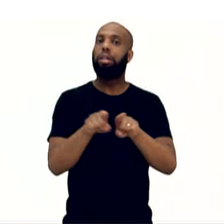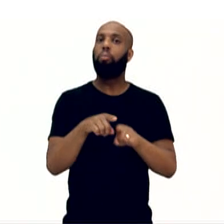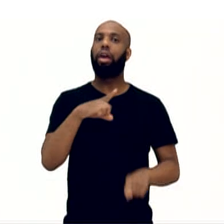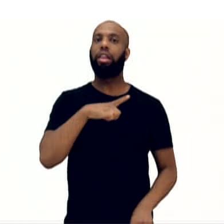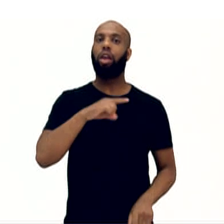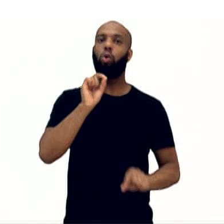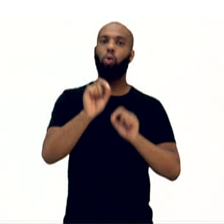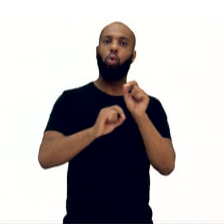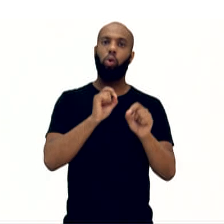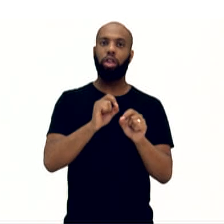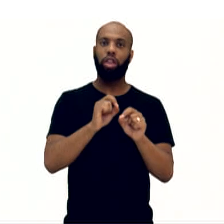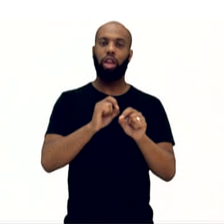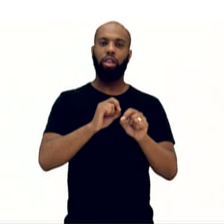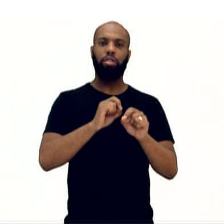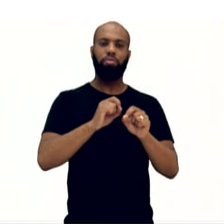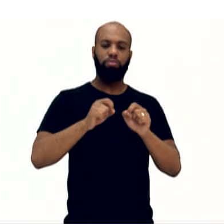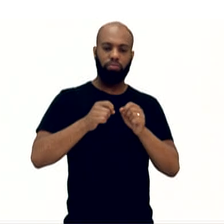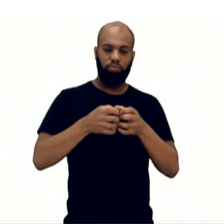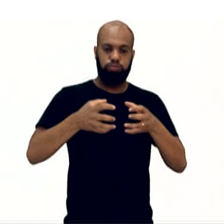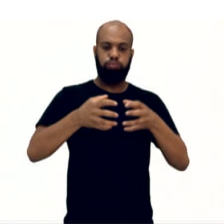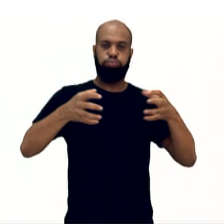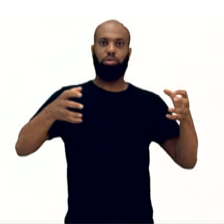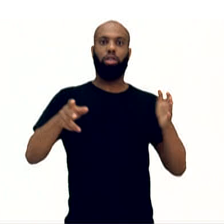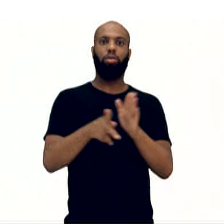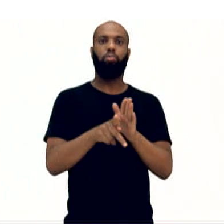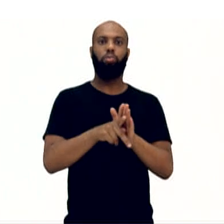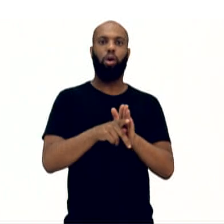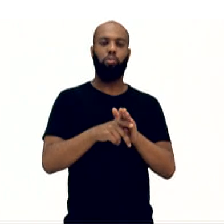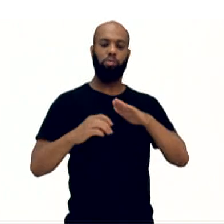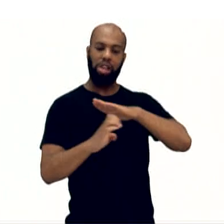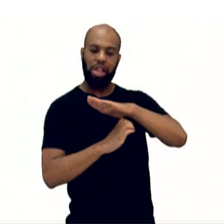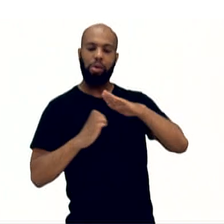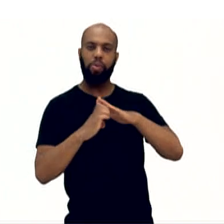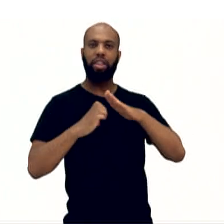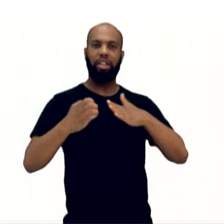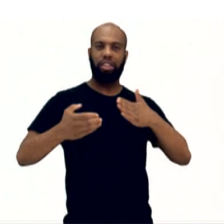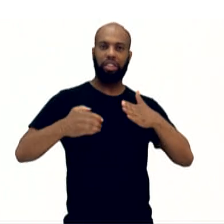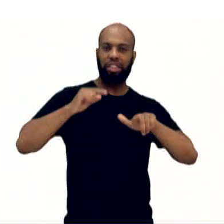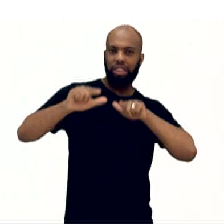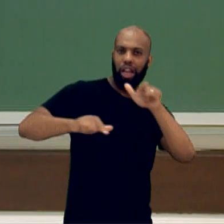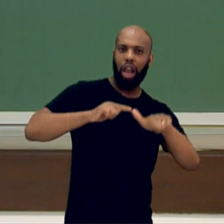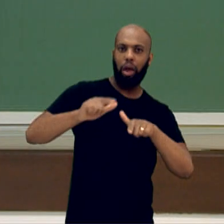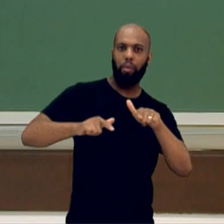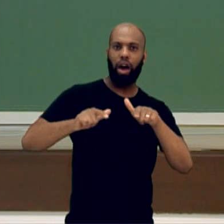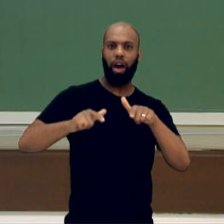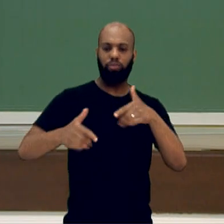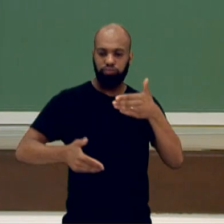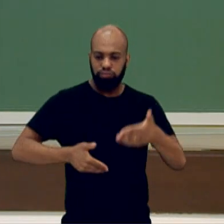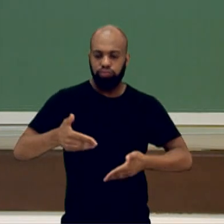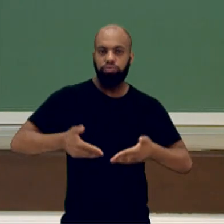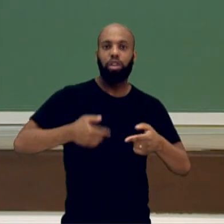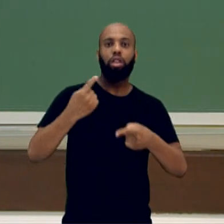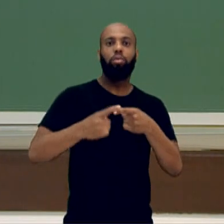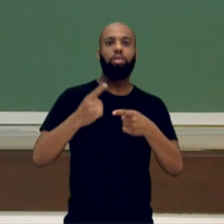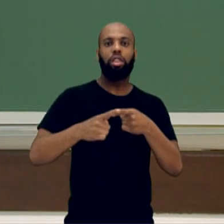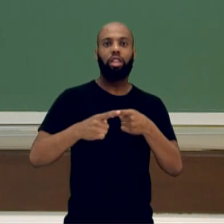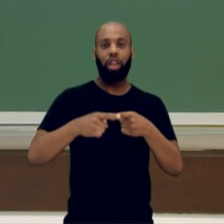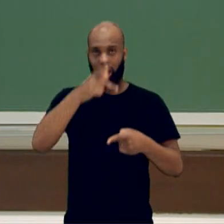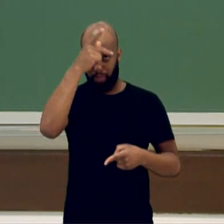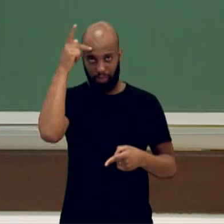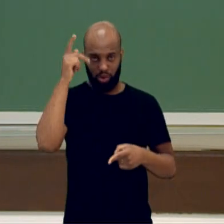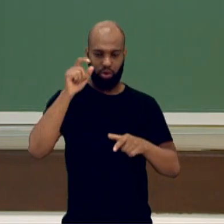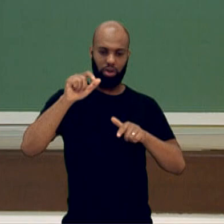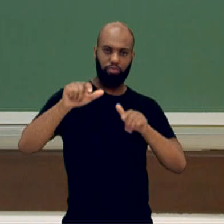a expansão do setor de serviços foi uma das características que fez com que a população na segunda Revolução